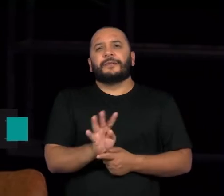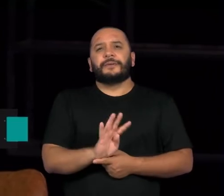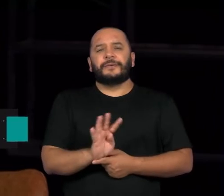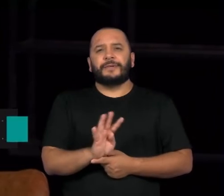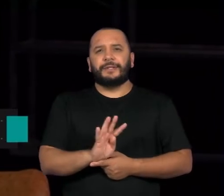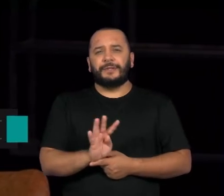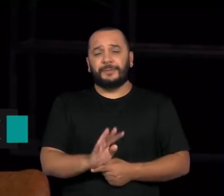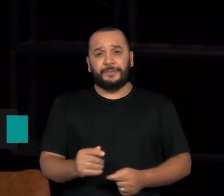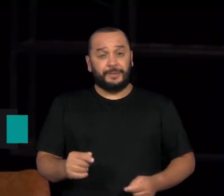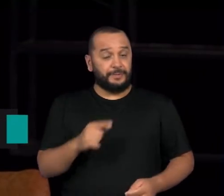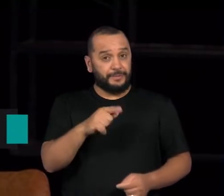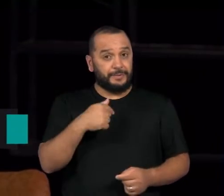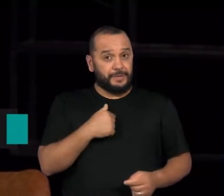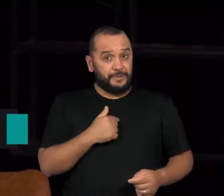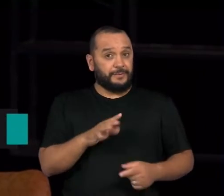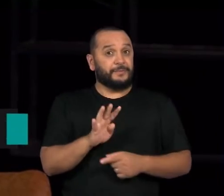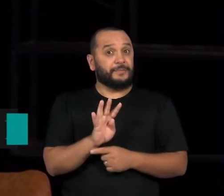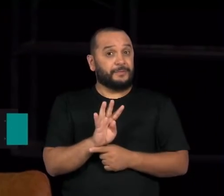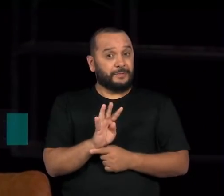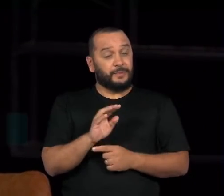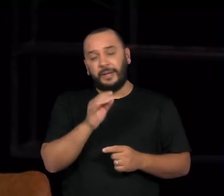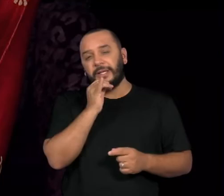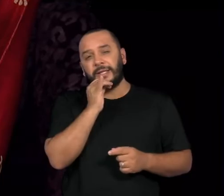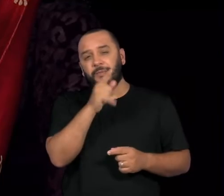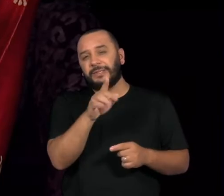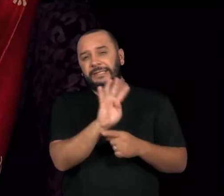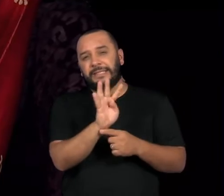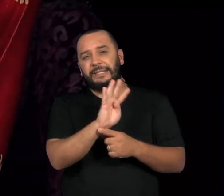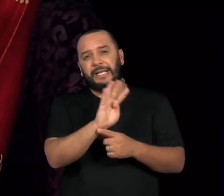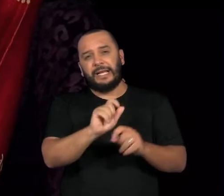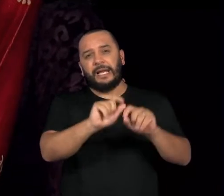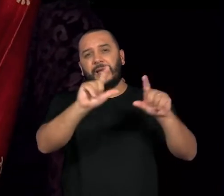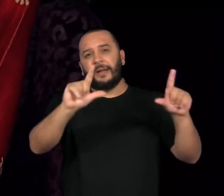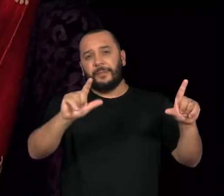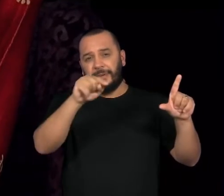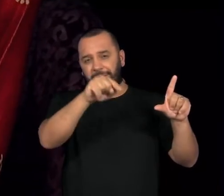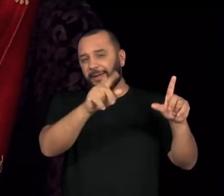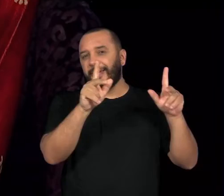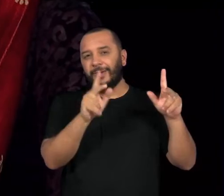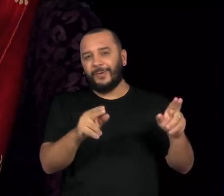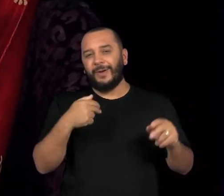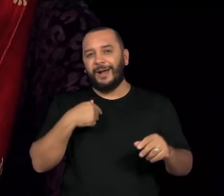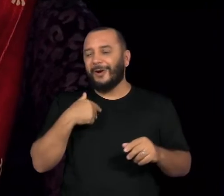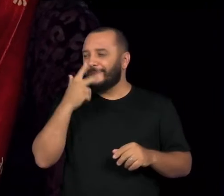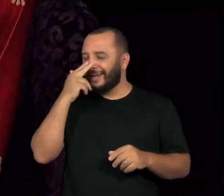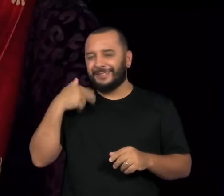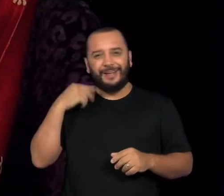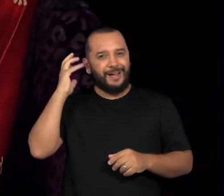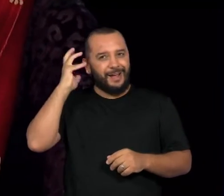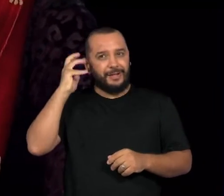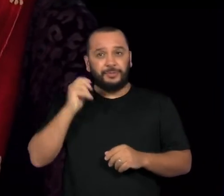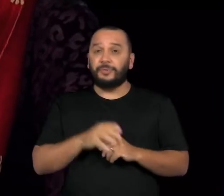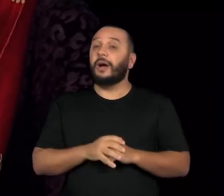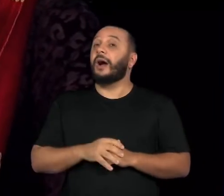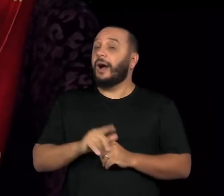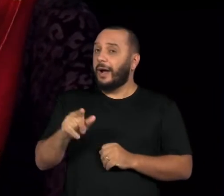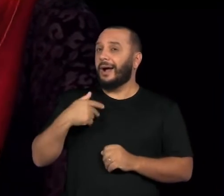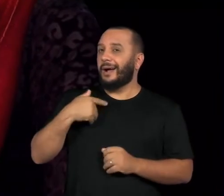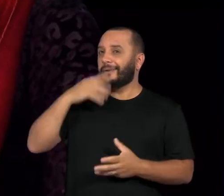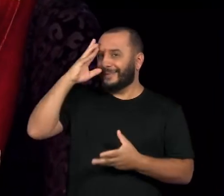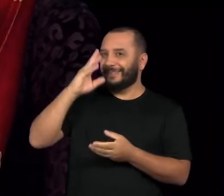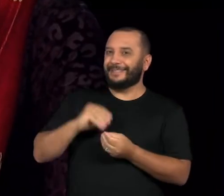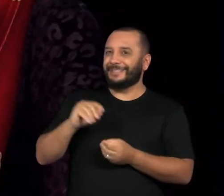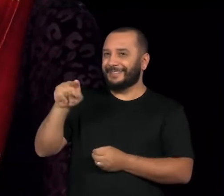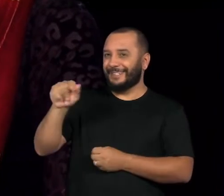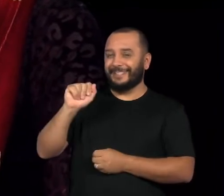afirmar que o cinema para você é uma radiografia. É verdade. Então, para aquele negócio da tela grande, eu entendi, entendeu? Então,